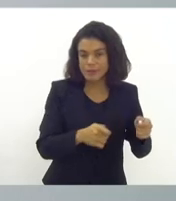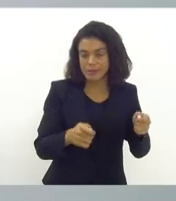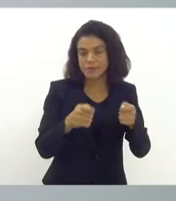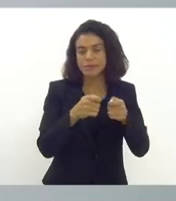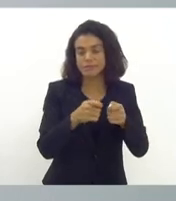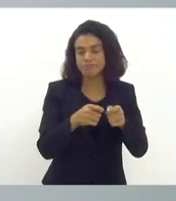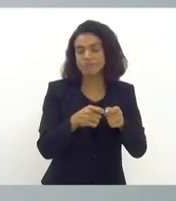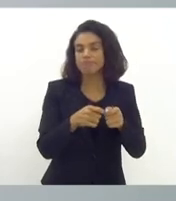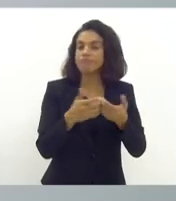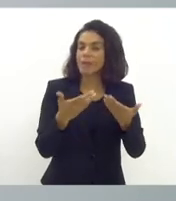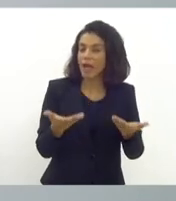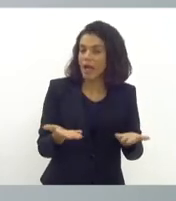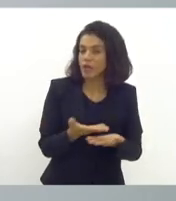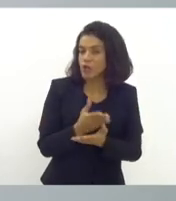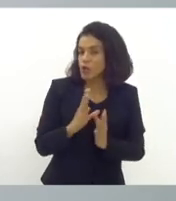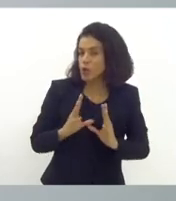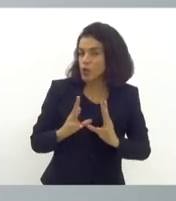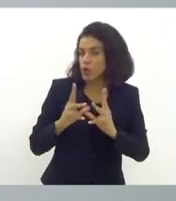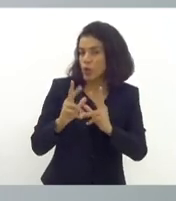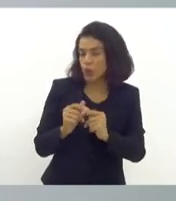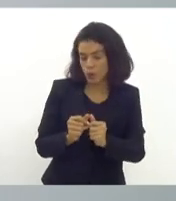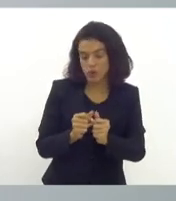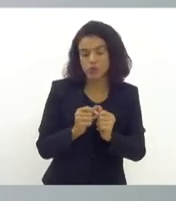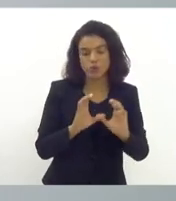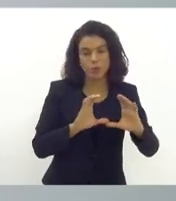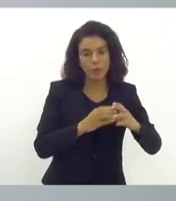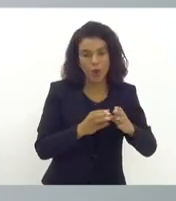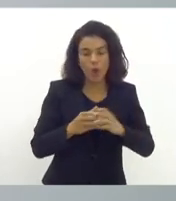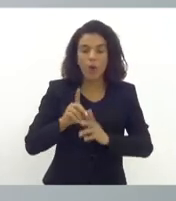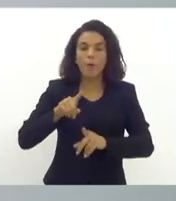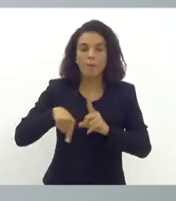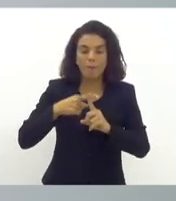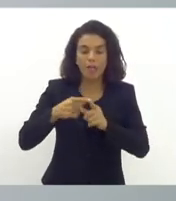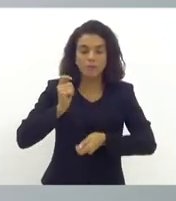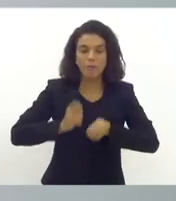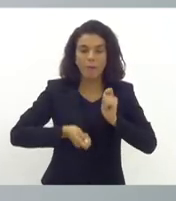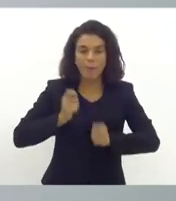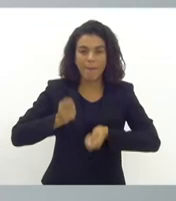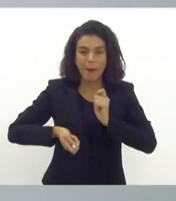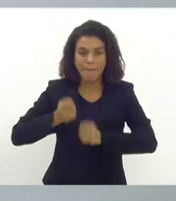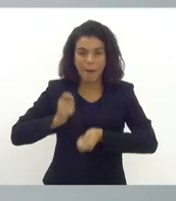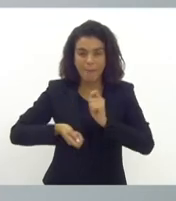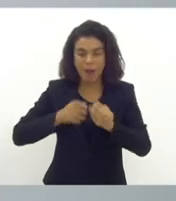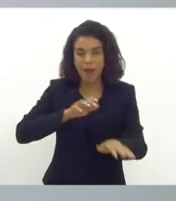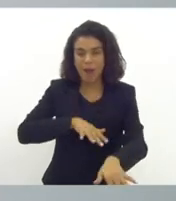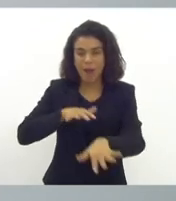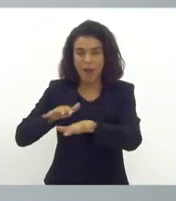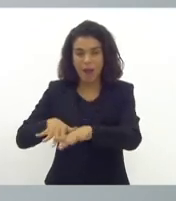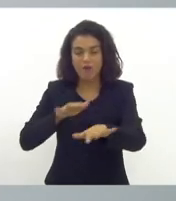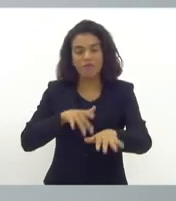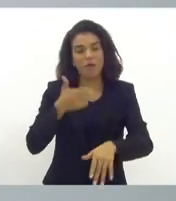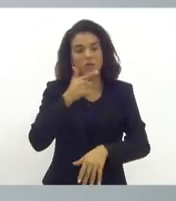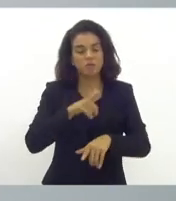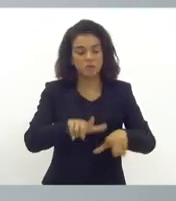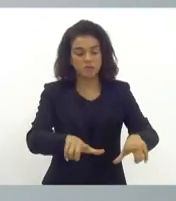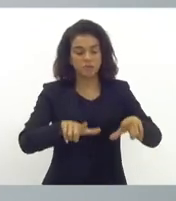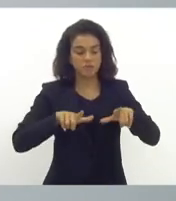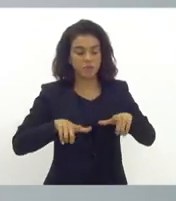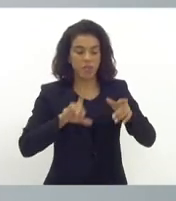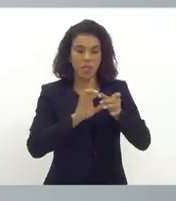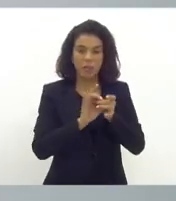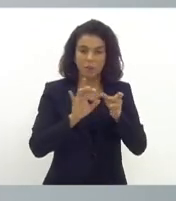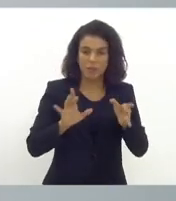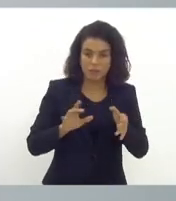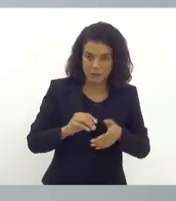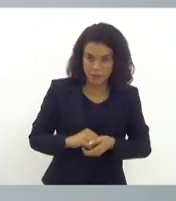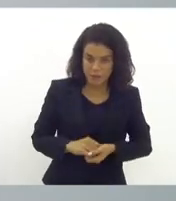autorizações preliminais todos os blocos e bandas vão retirar as devidas autorizações Aí sim no âmbito do Governo do Estado falando